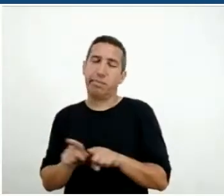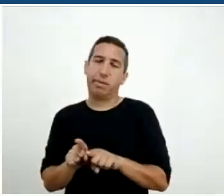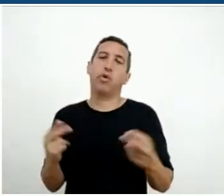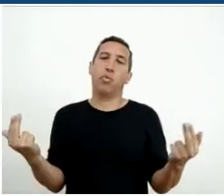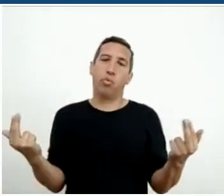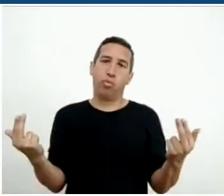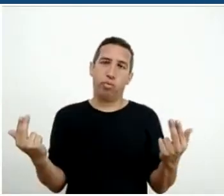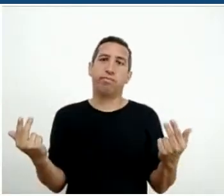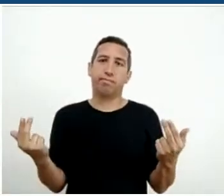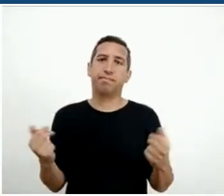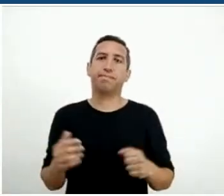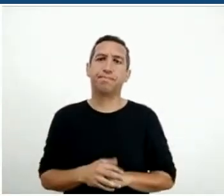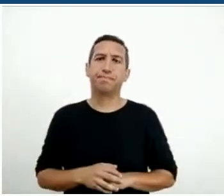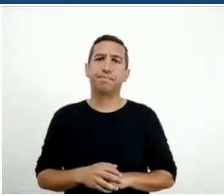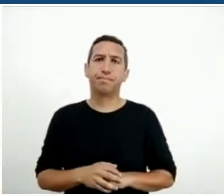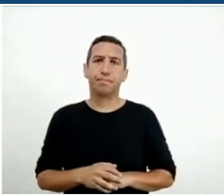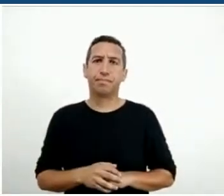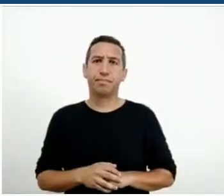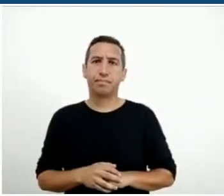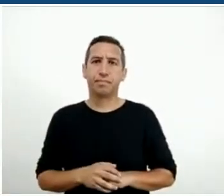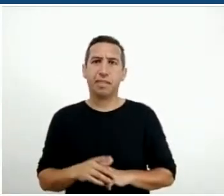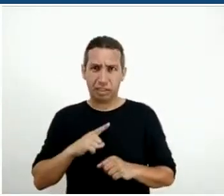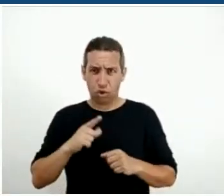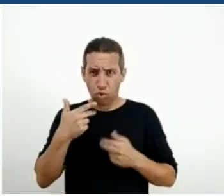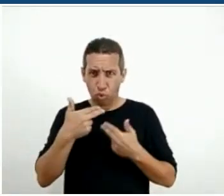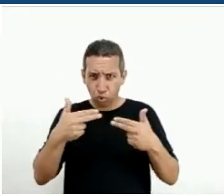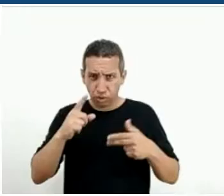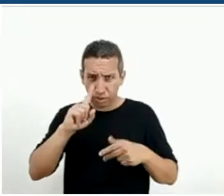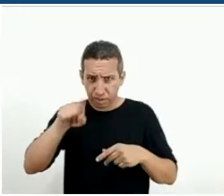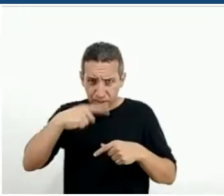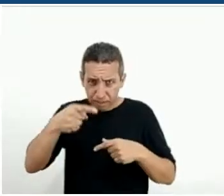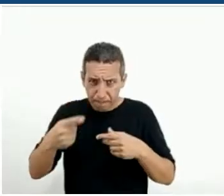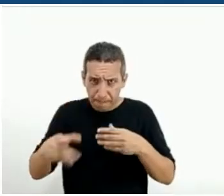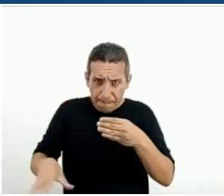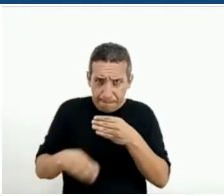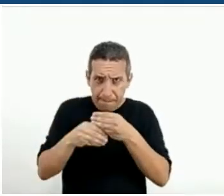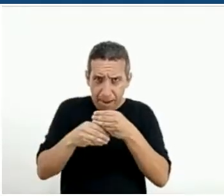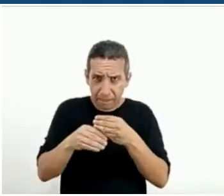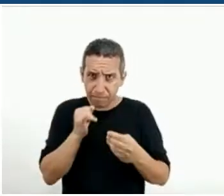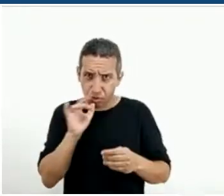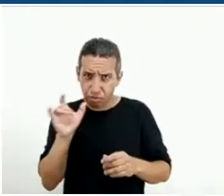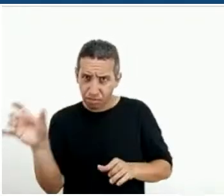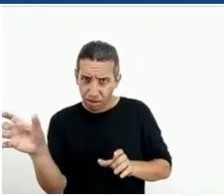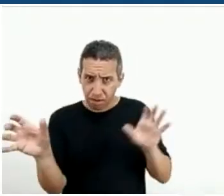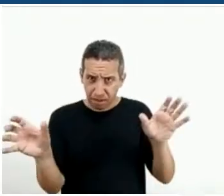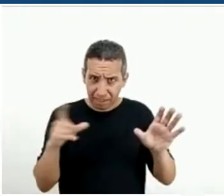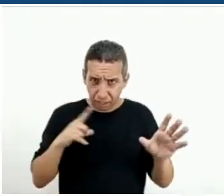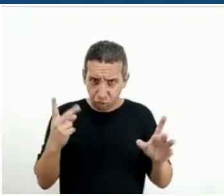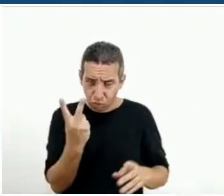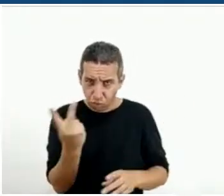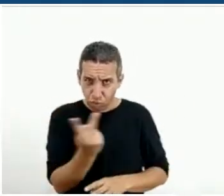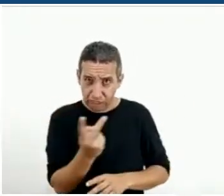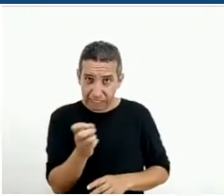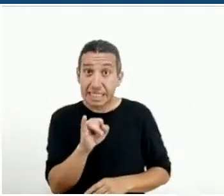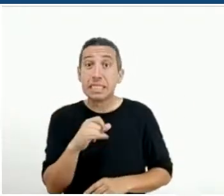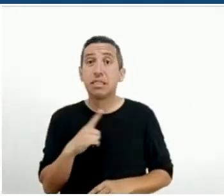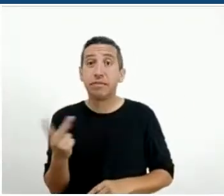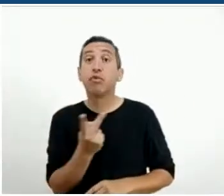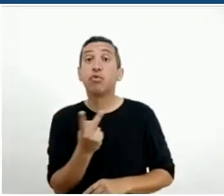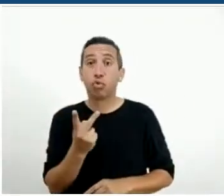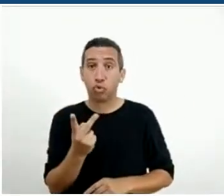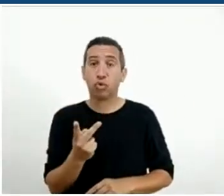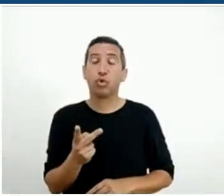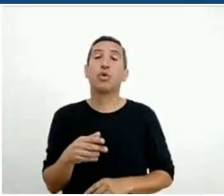E aí, tem efeitos aditivos quando junta os 2 diagnósticos? De acordo com os artigos de atualização